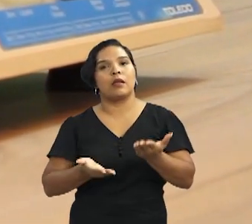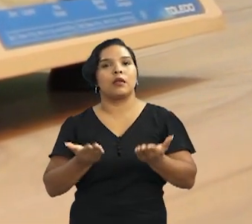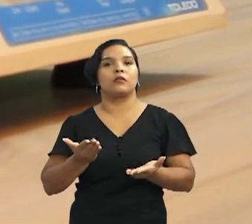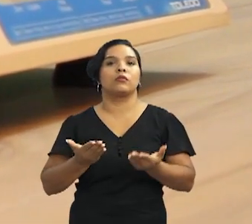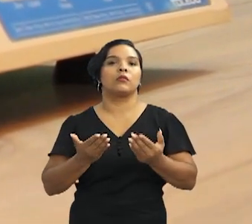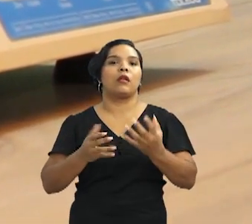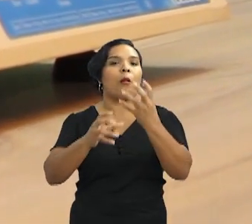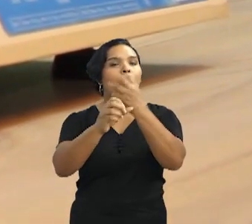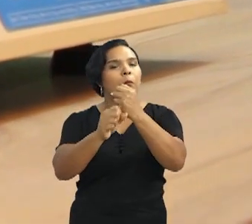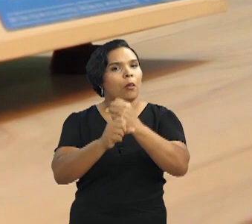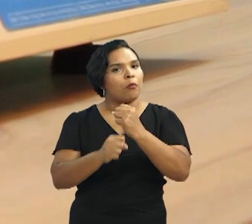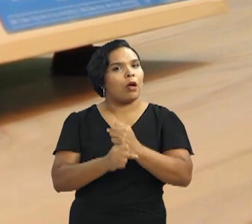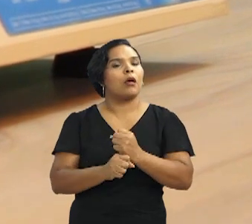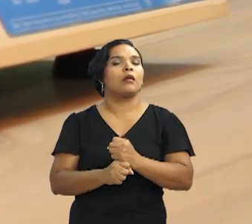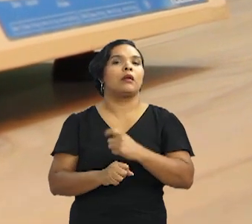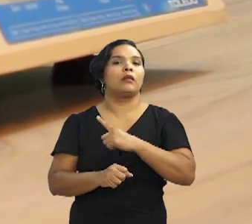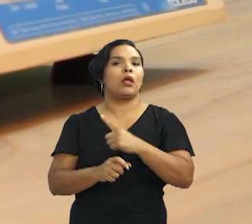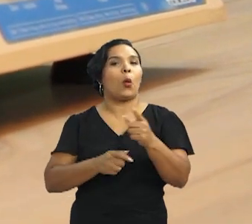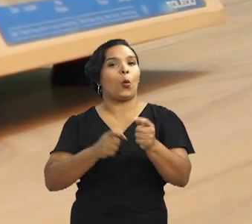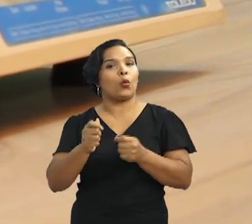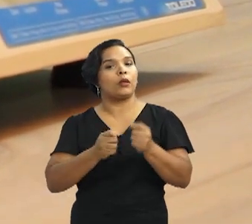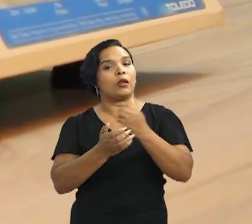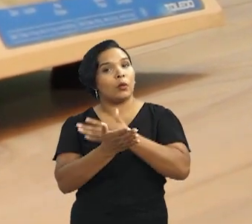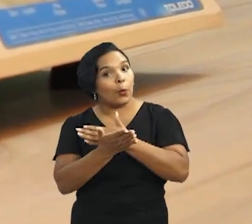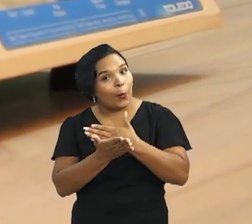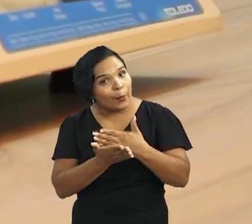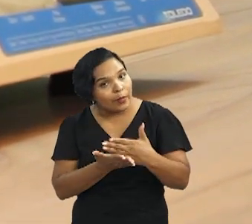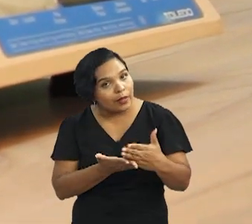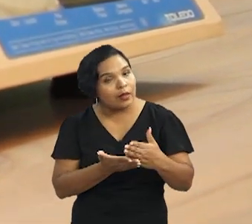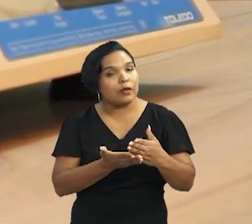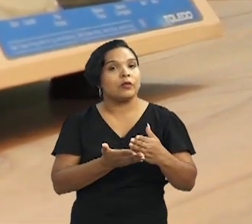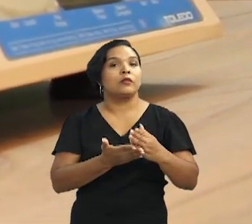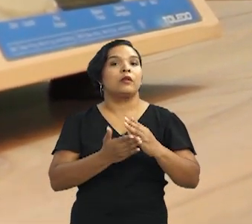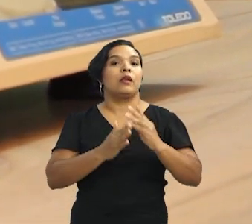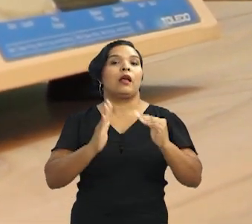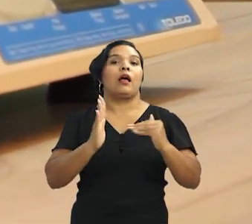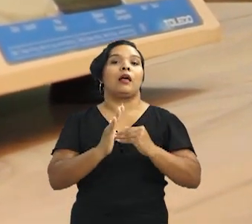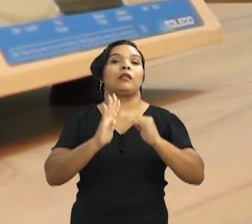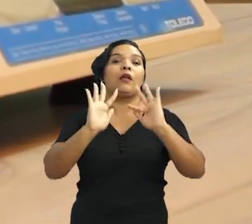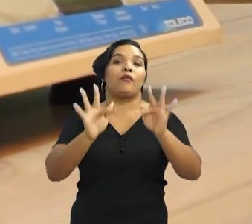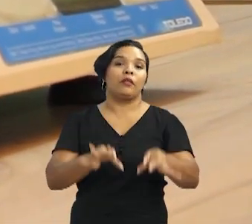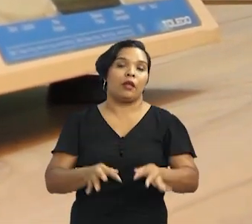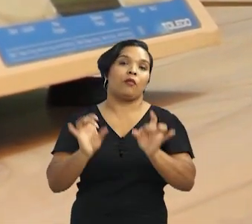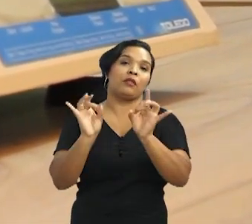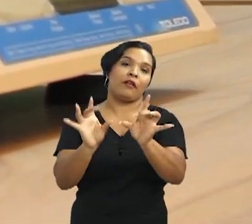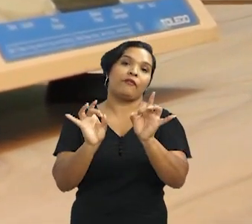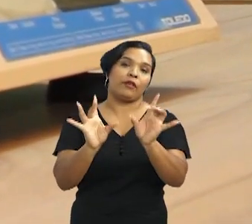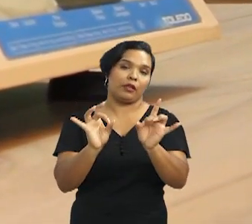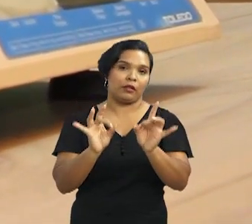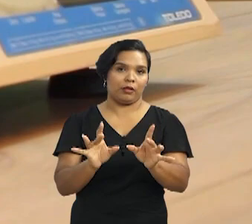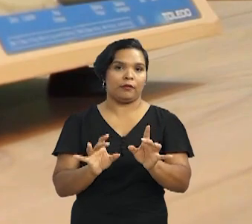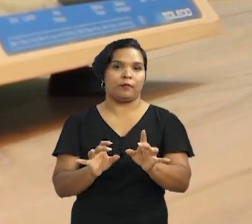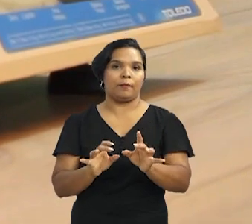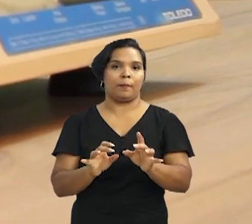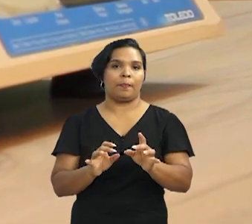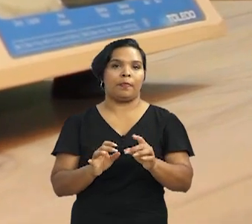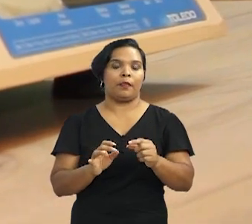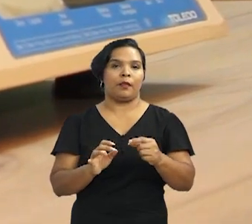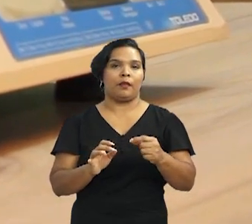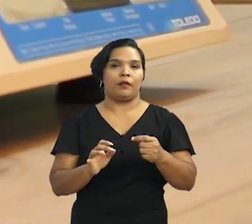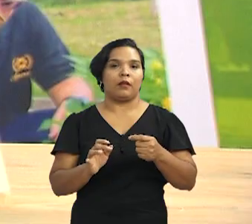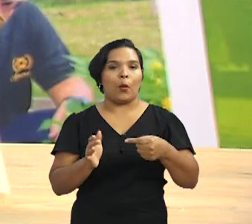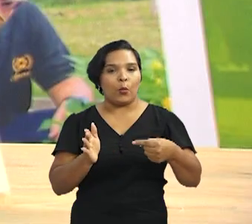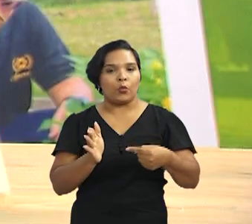alimentar, ganho de peso, ter esse todo o controle do começo do lote até o final, até na hora da